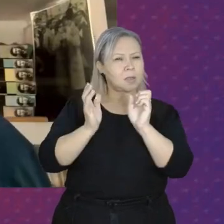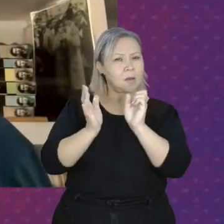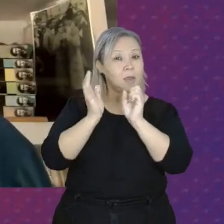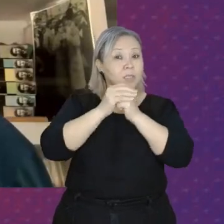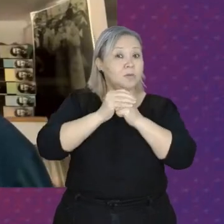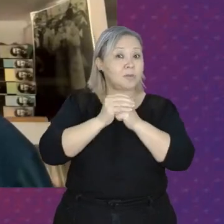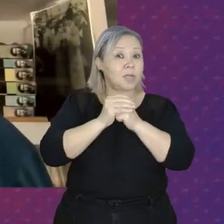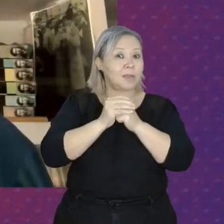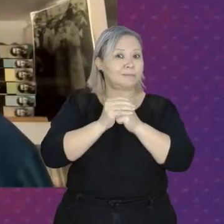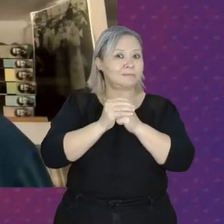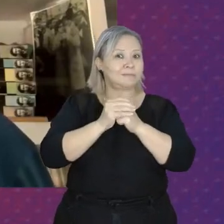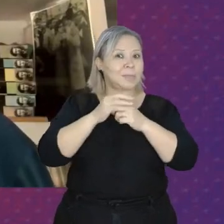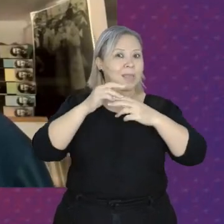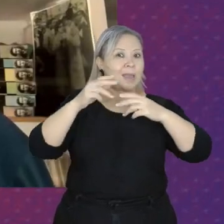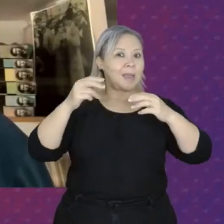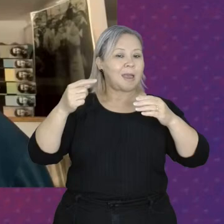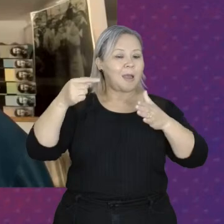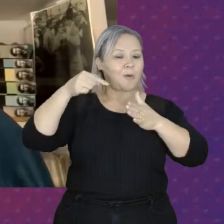algo muito profundo,